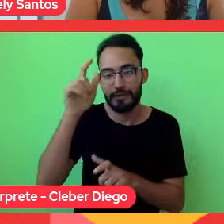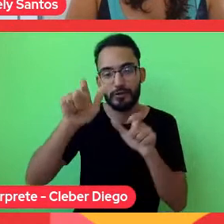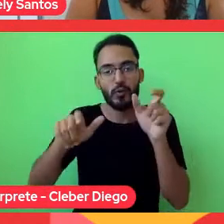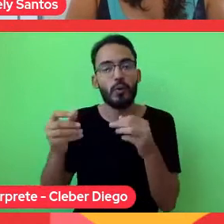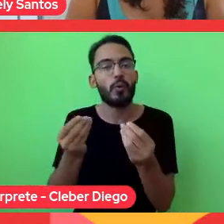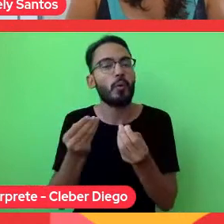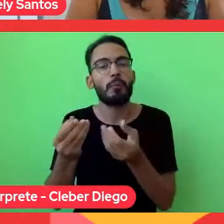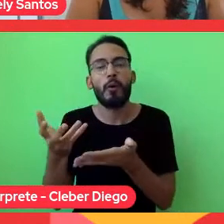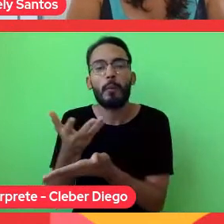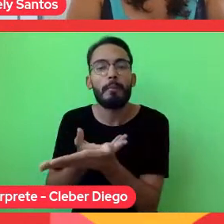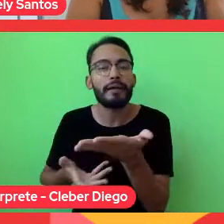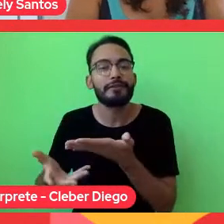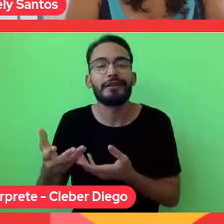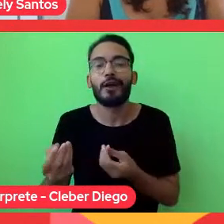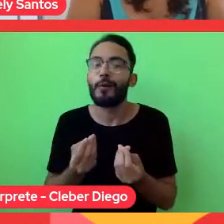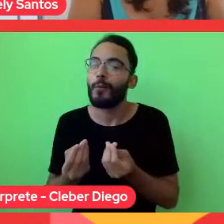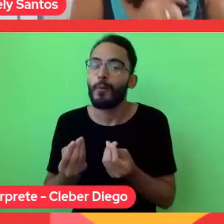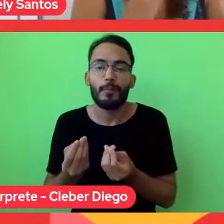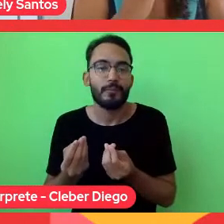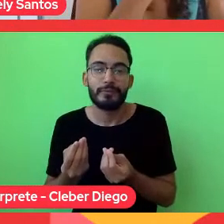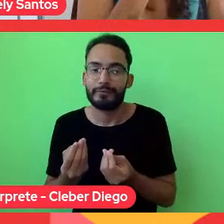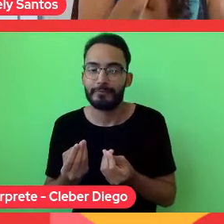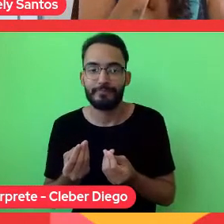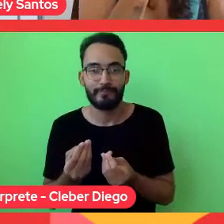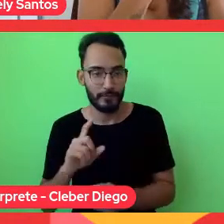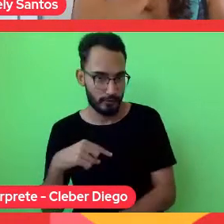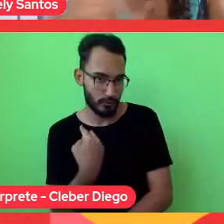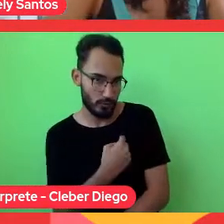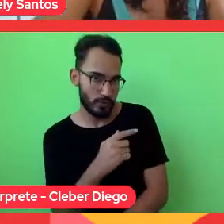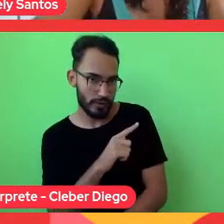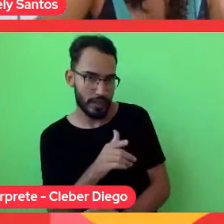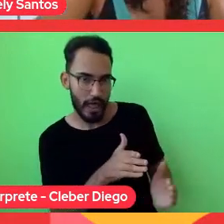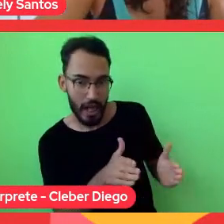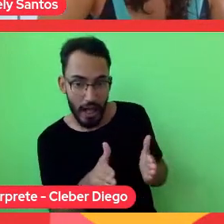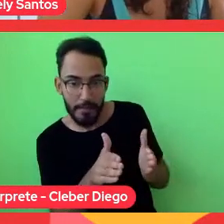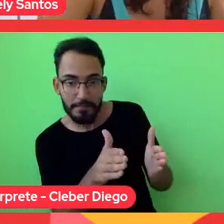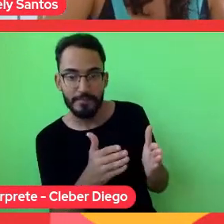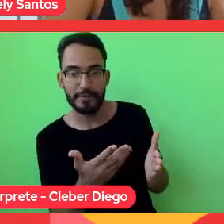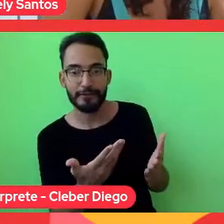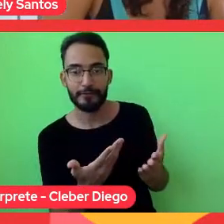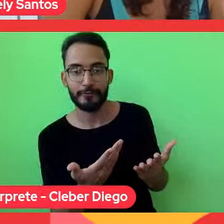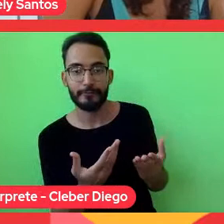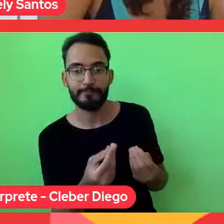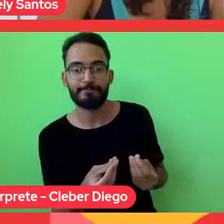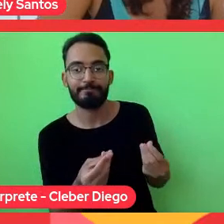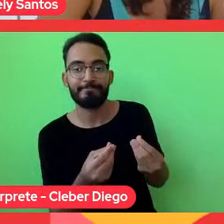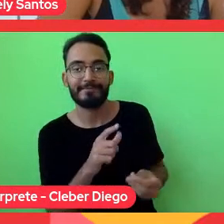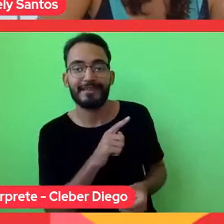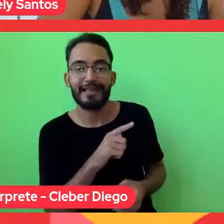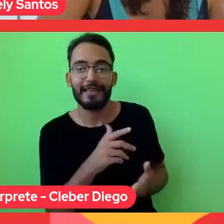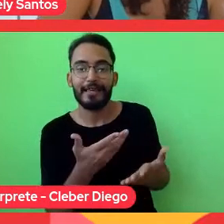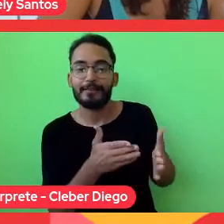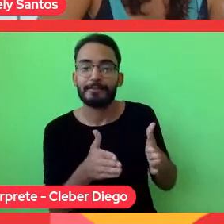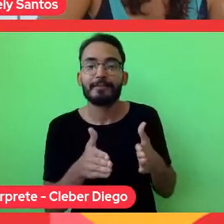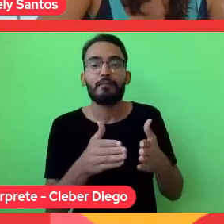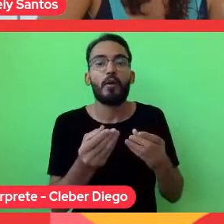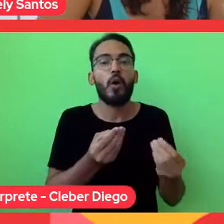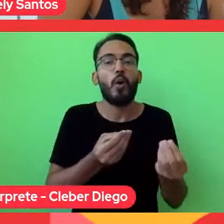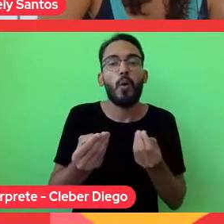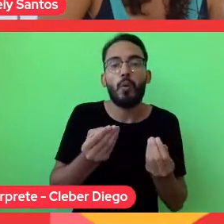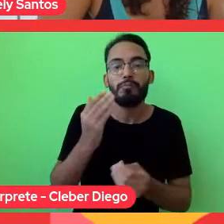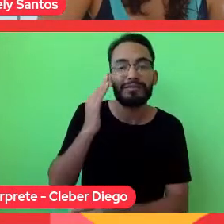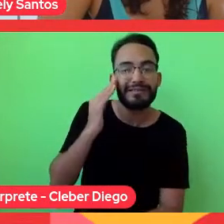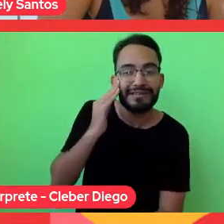isso? Aí a gente tem um caminho, uma trajetória, como